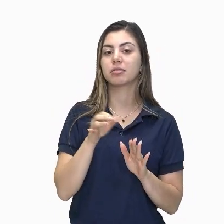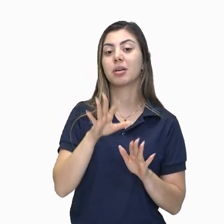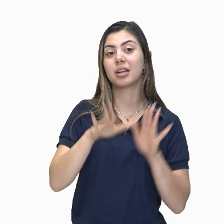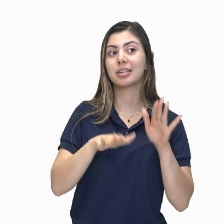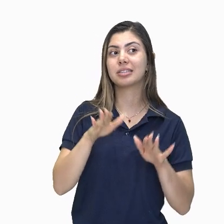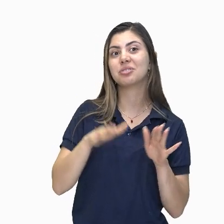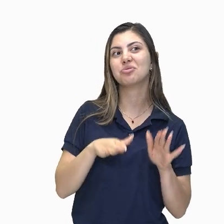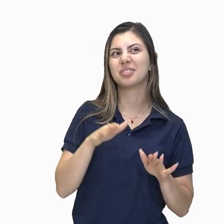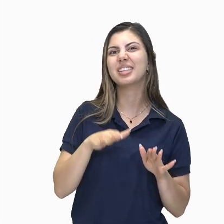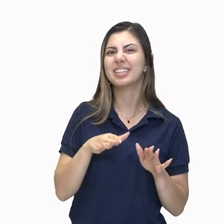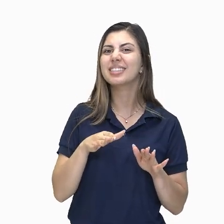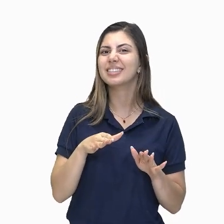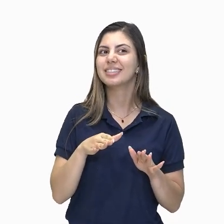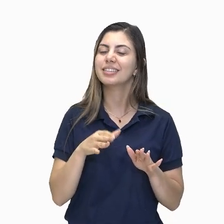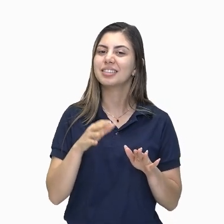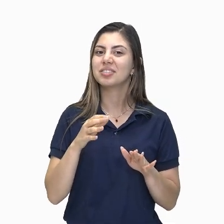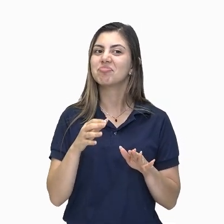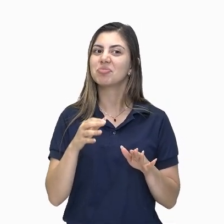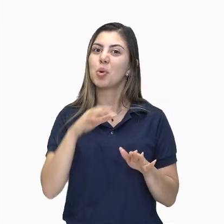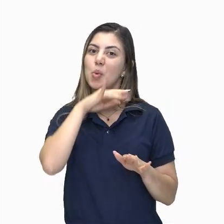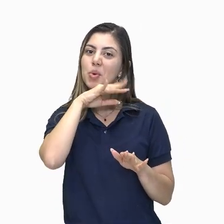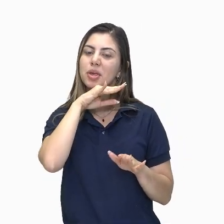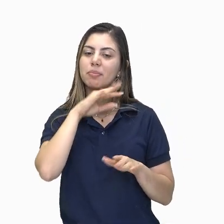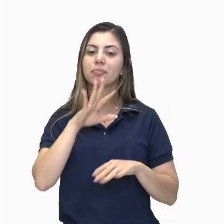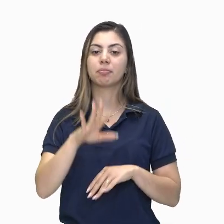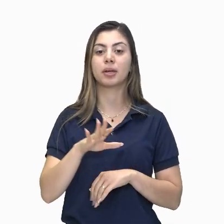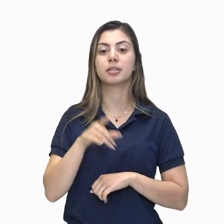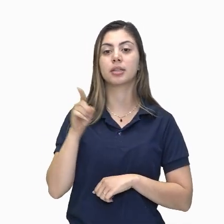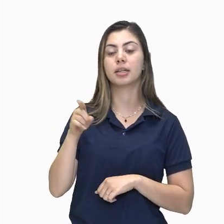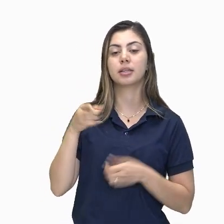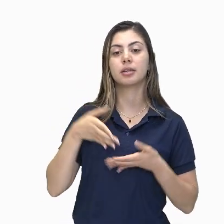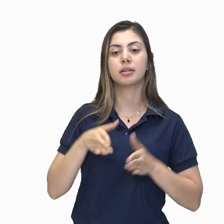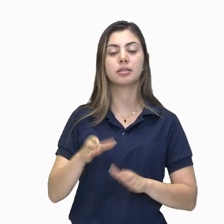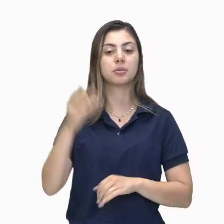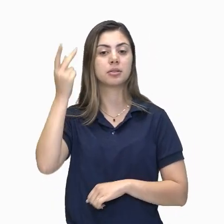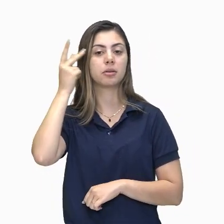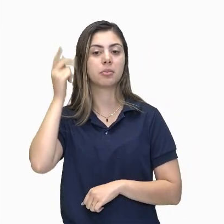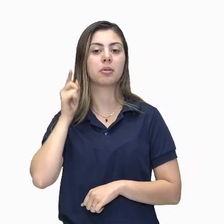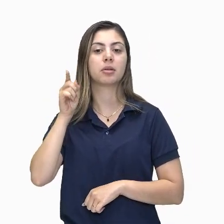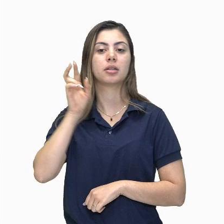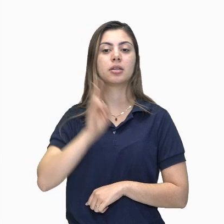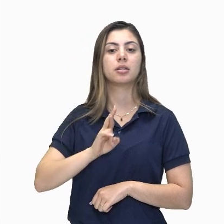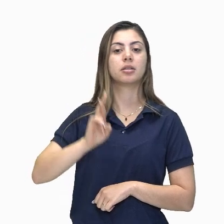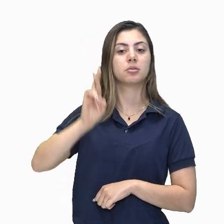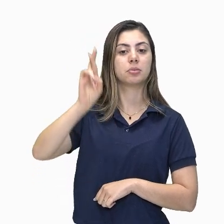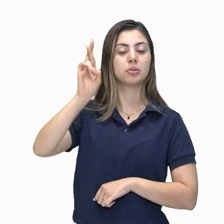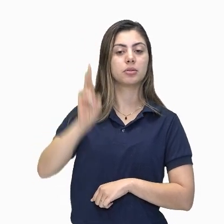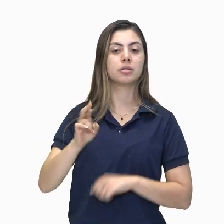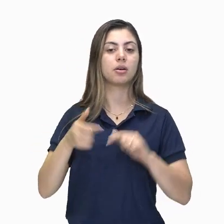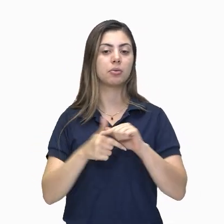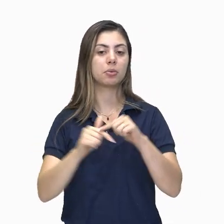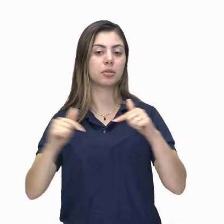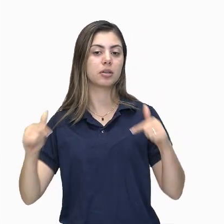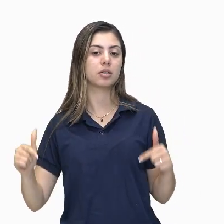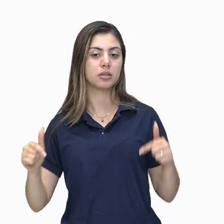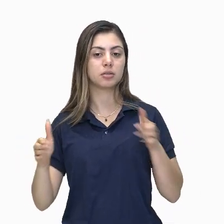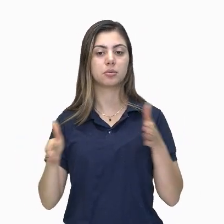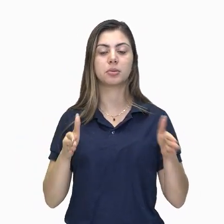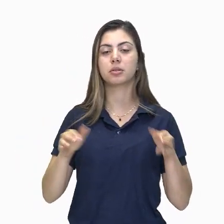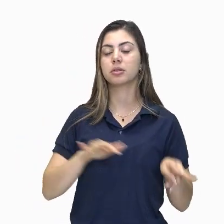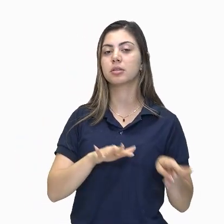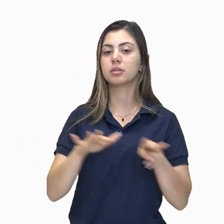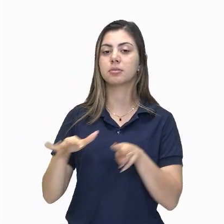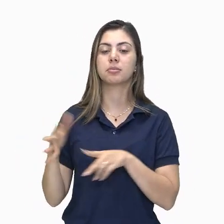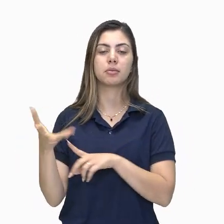às vezes. Então, também nascido em São Paulo, Oswald de Andrade foi um dos líderes do modernismo e um dos organizadores da Semana de Arte